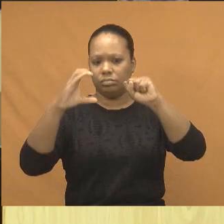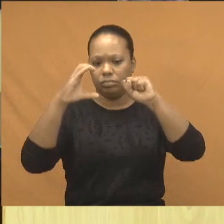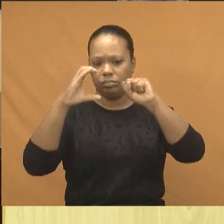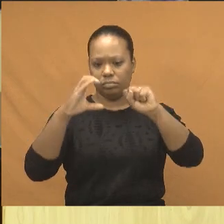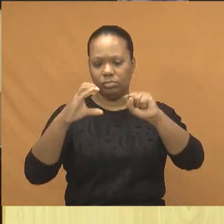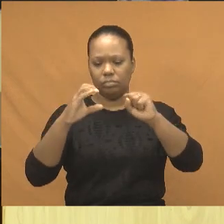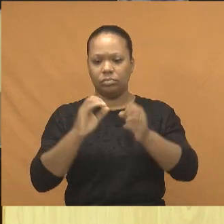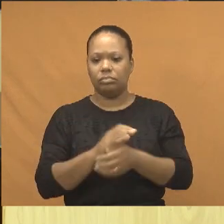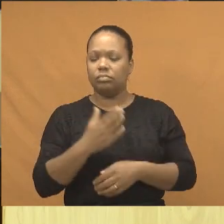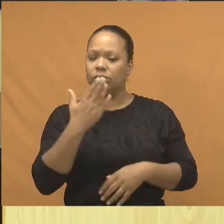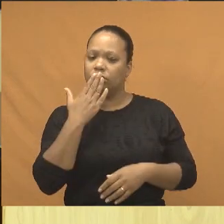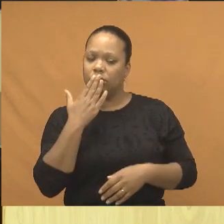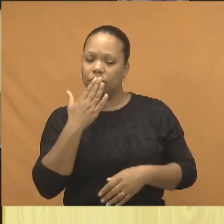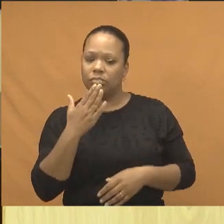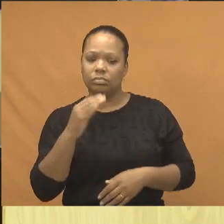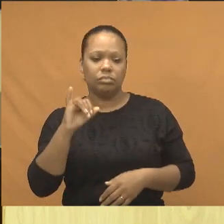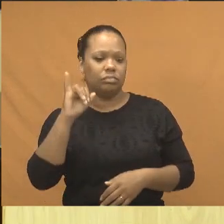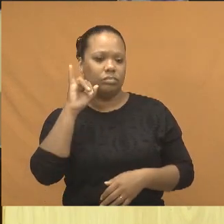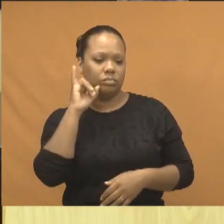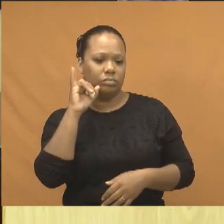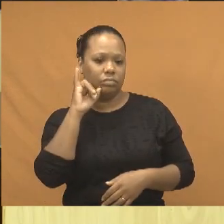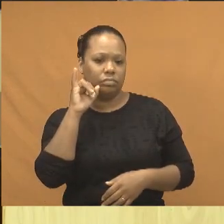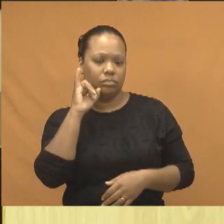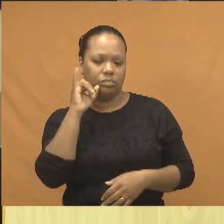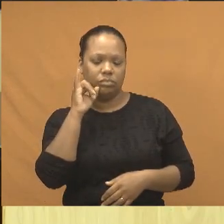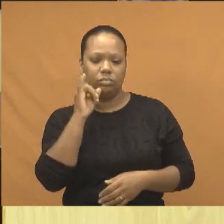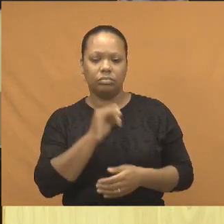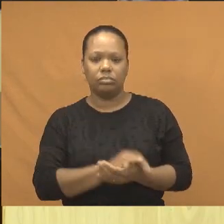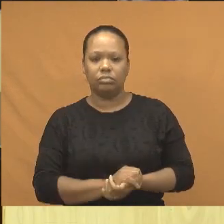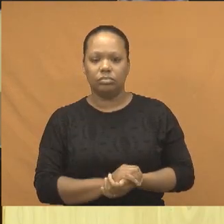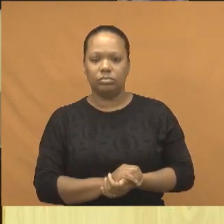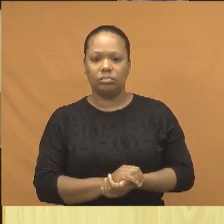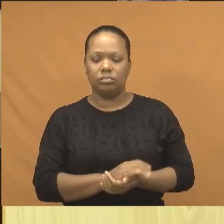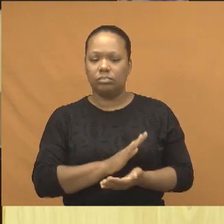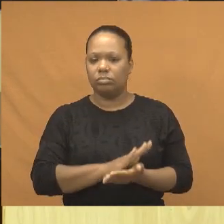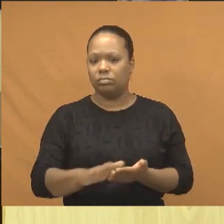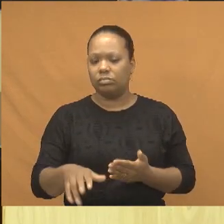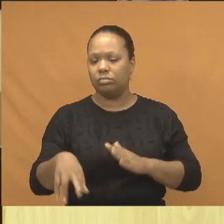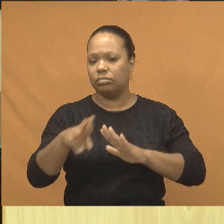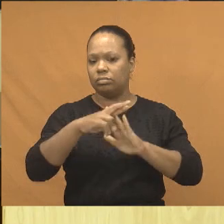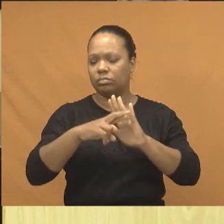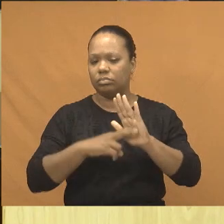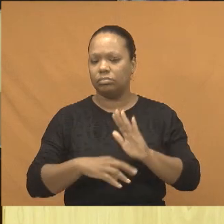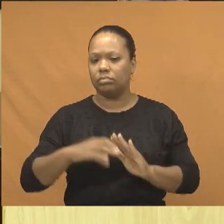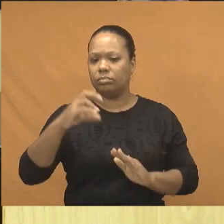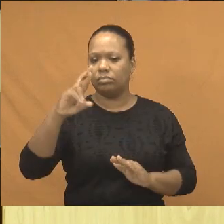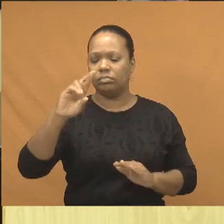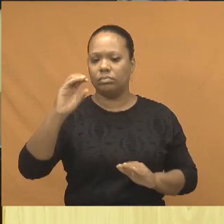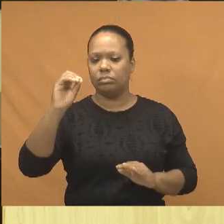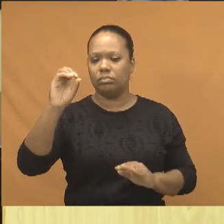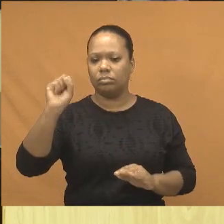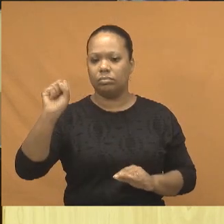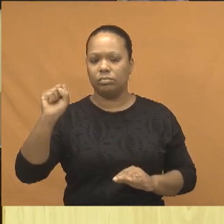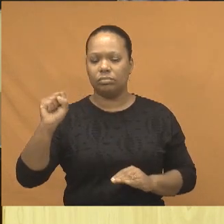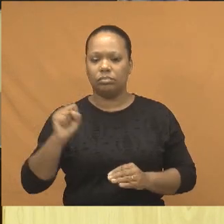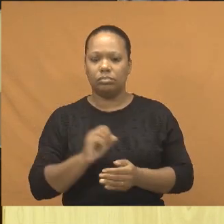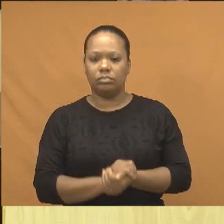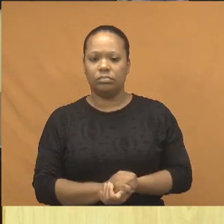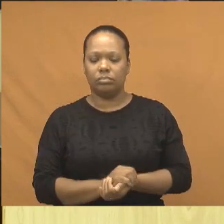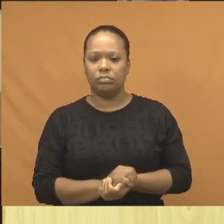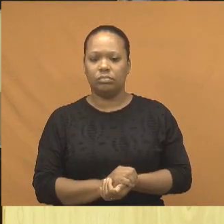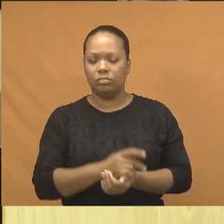Jacareí, solicitando informações sobre os procedimentos de encaminhamento ao sistema de regulação CROSS de casos que necessitem de transferência